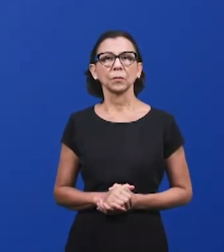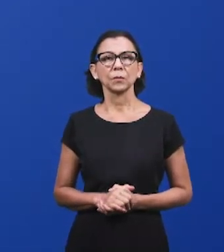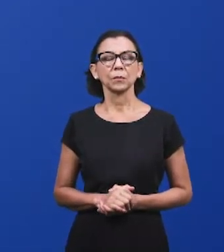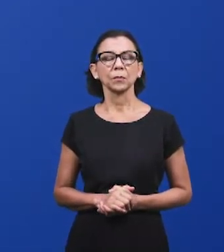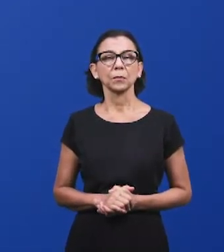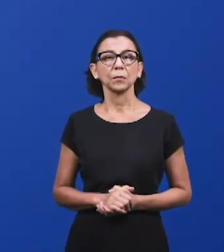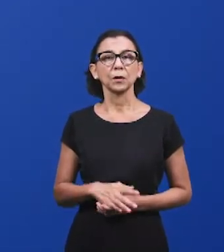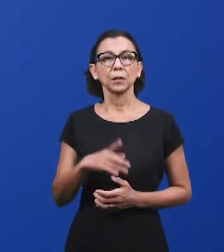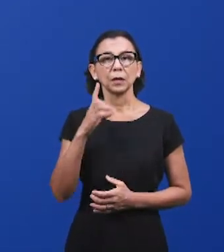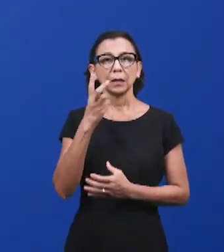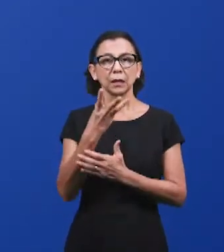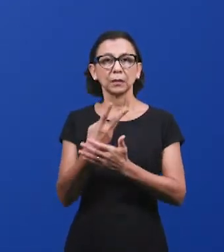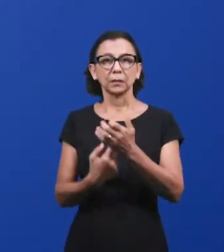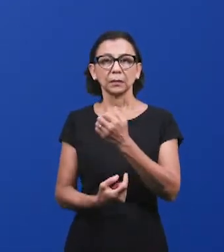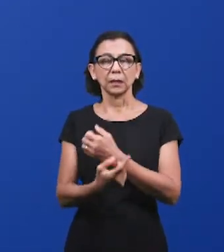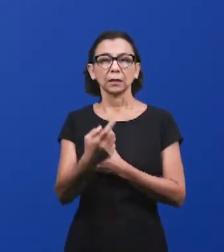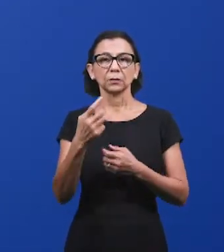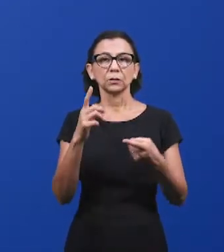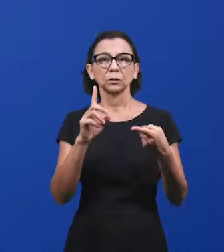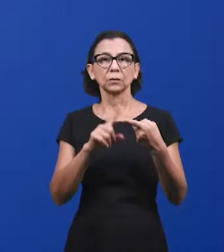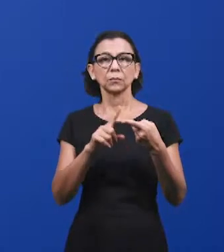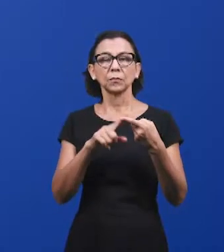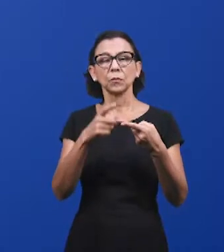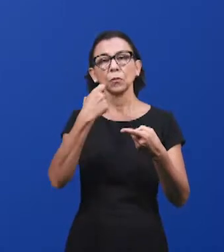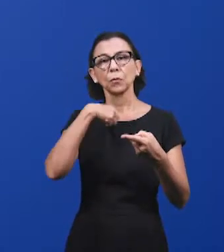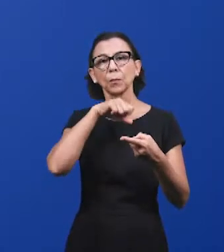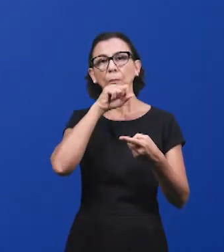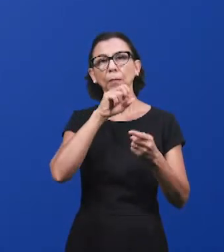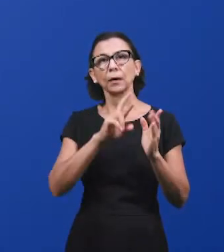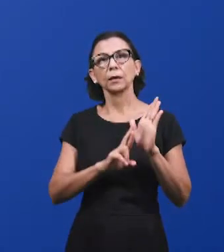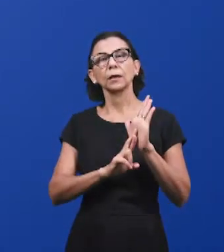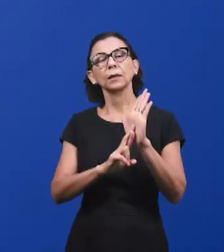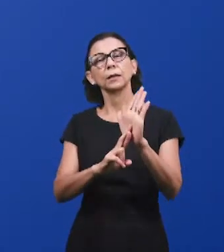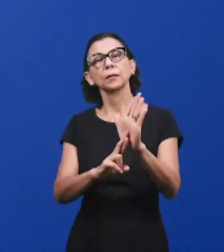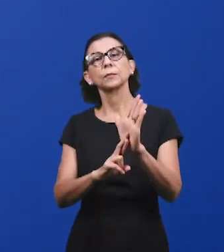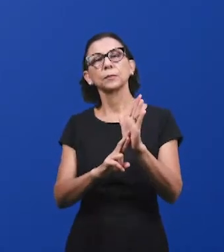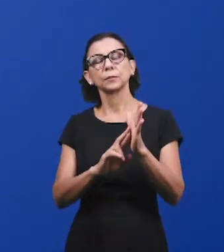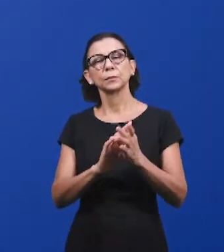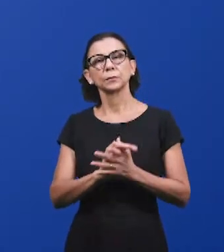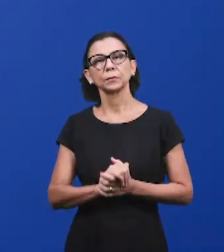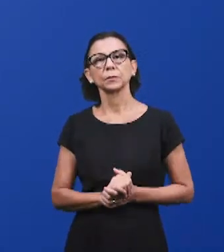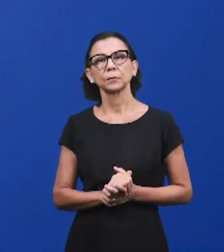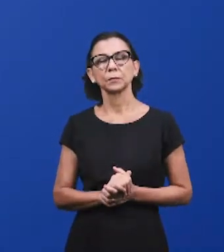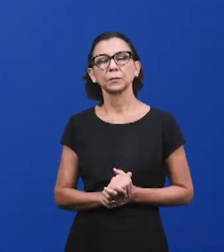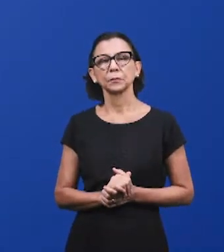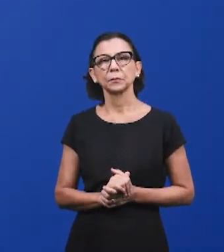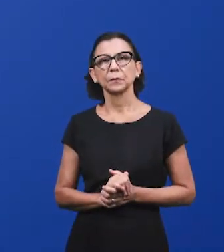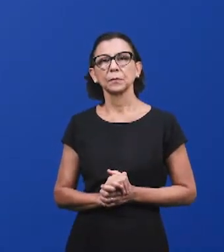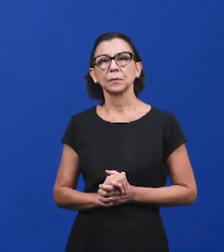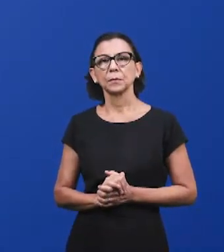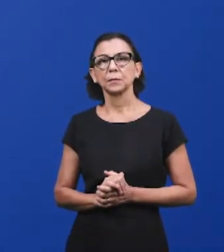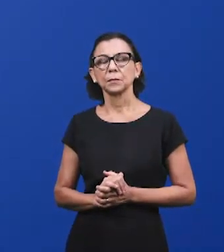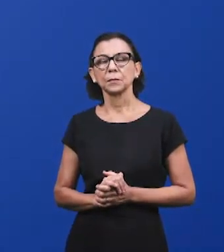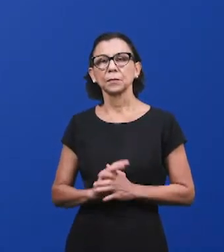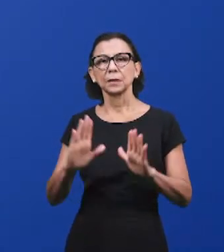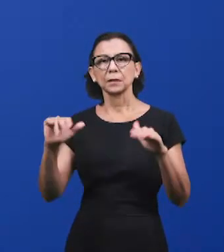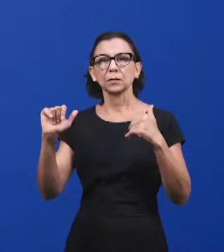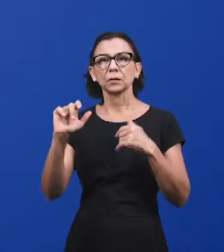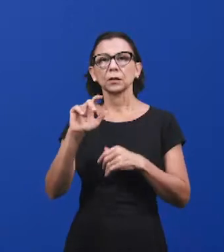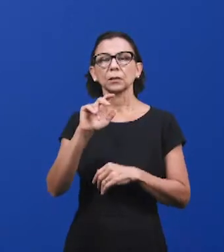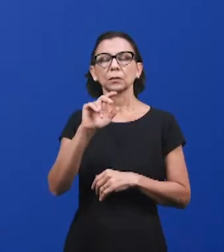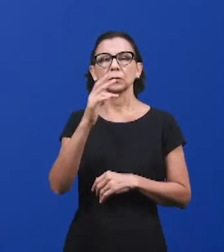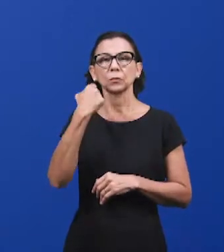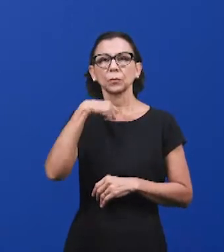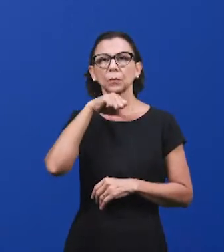vemos a figura do Pai quando é dito: bendito o Deus e Pai de nosso Senhor Jesus